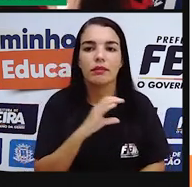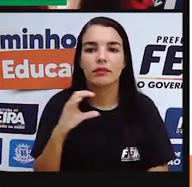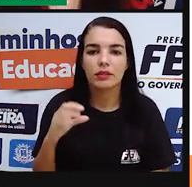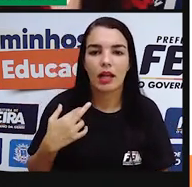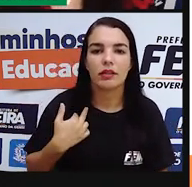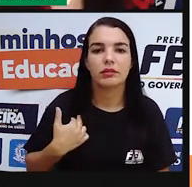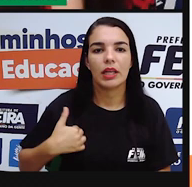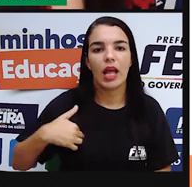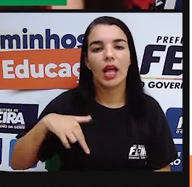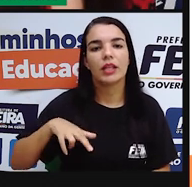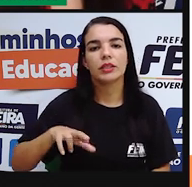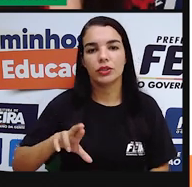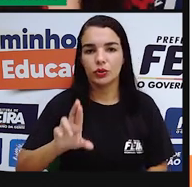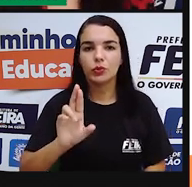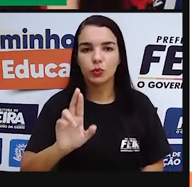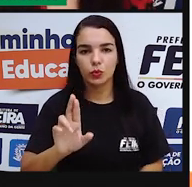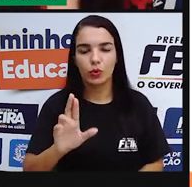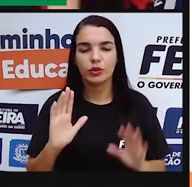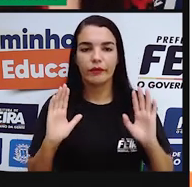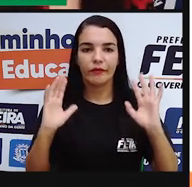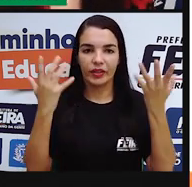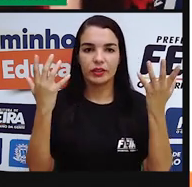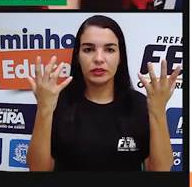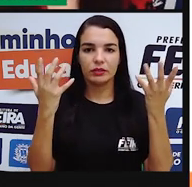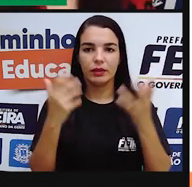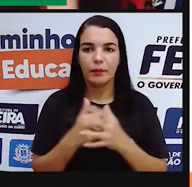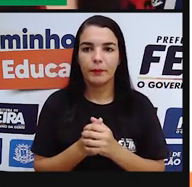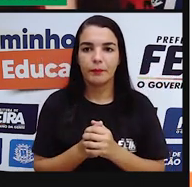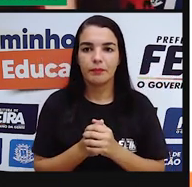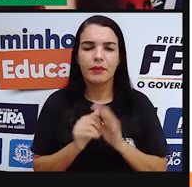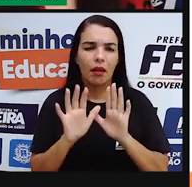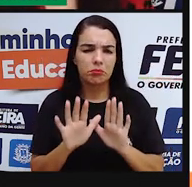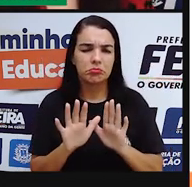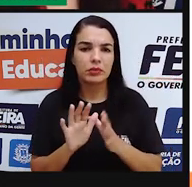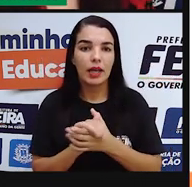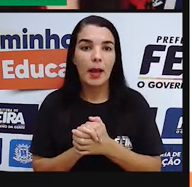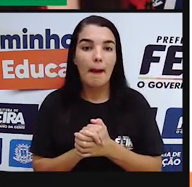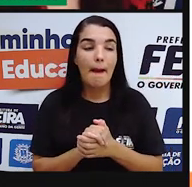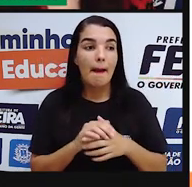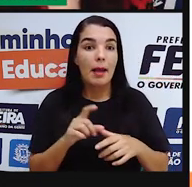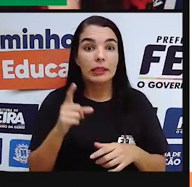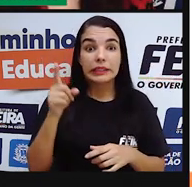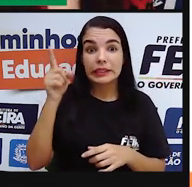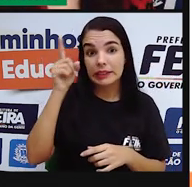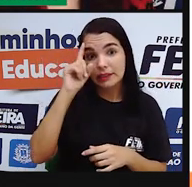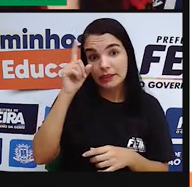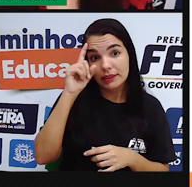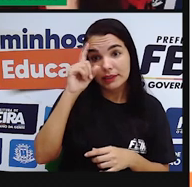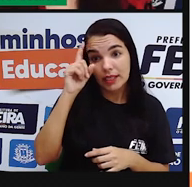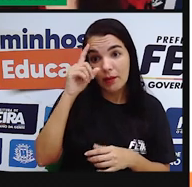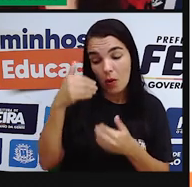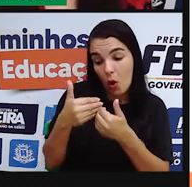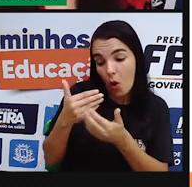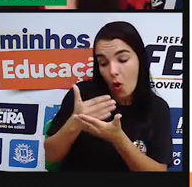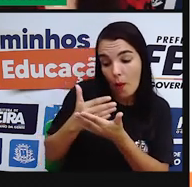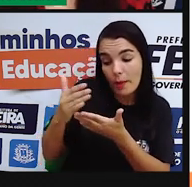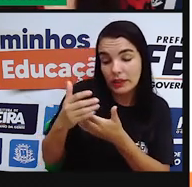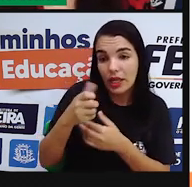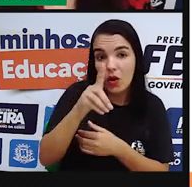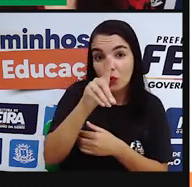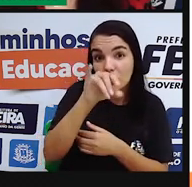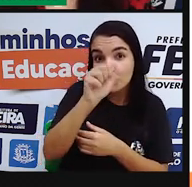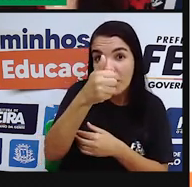caráter religioso a esse tipo de festividade. Tradicionalmente, as festas juninas elas começam no dia 12 de